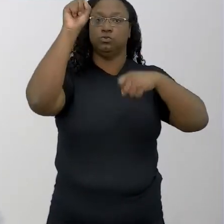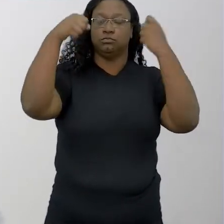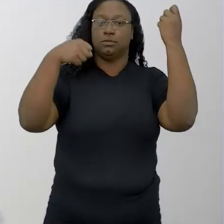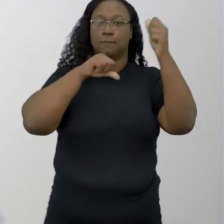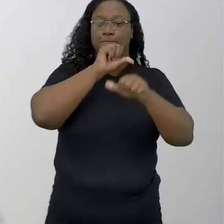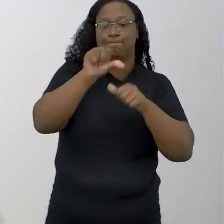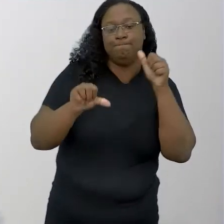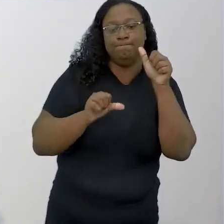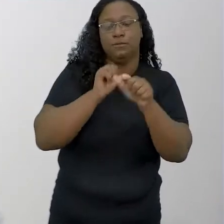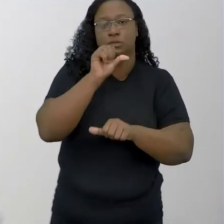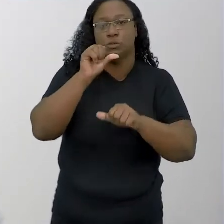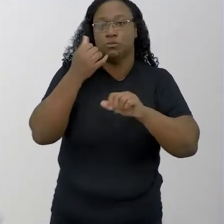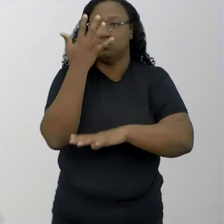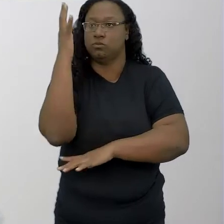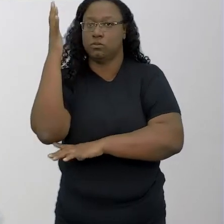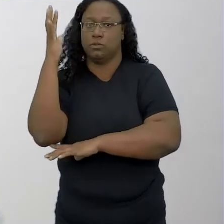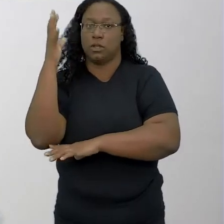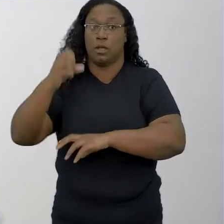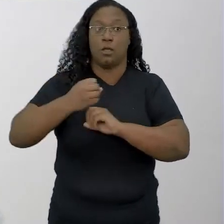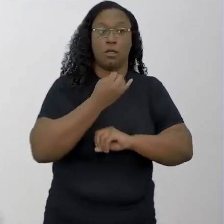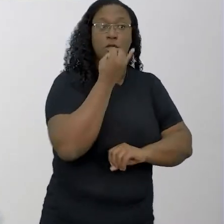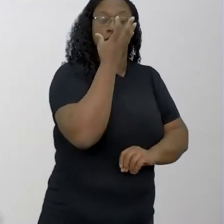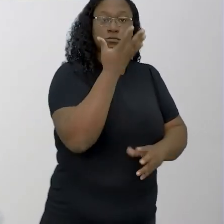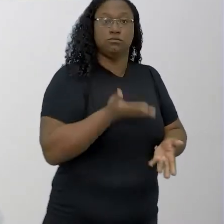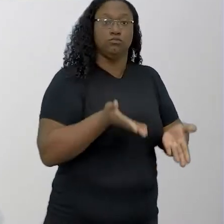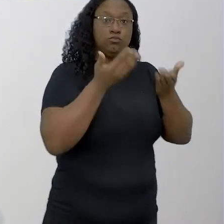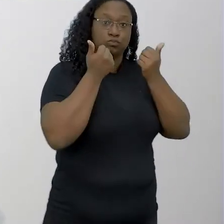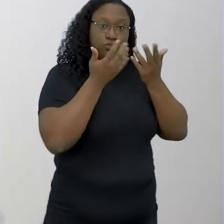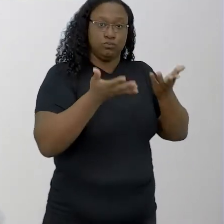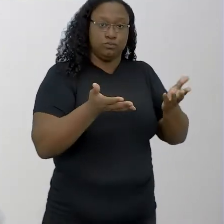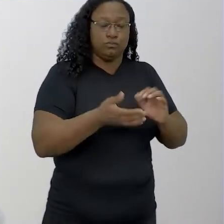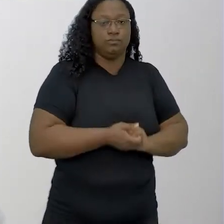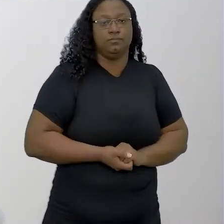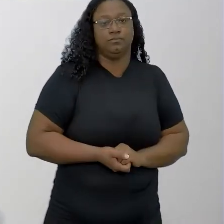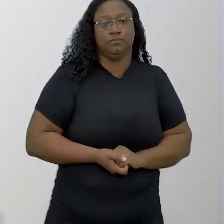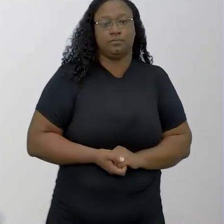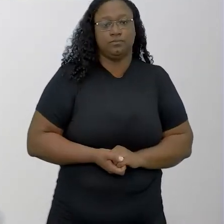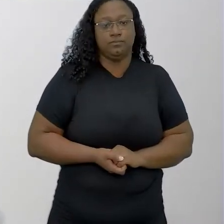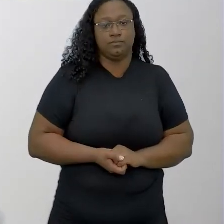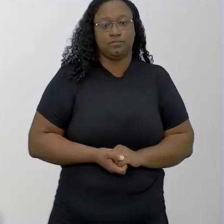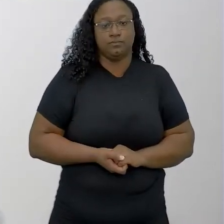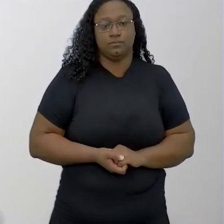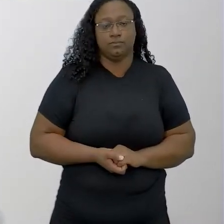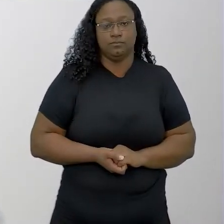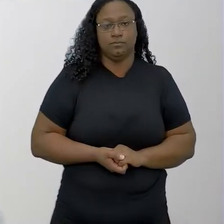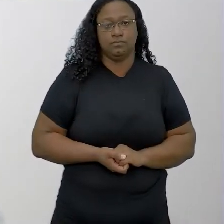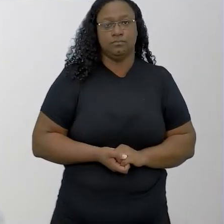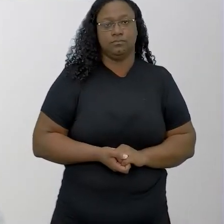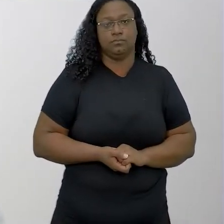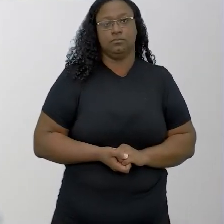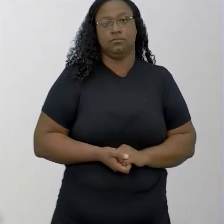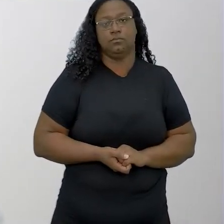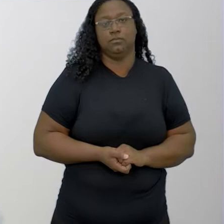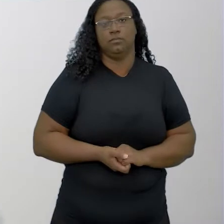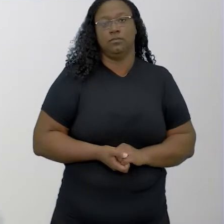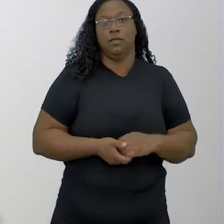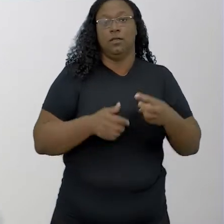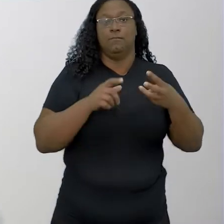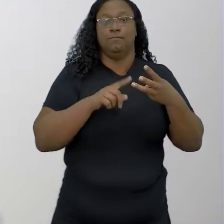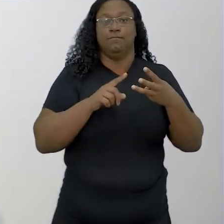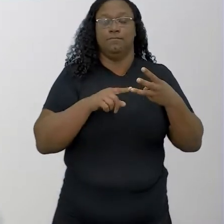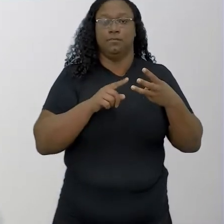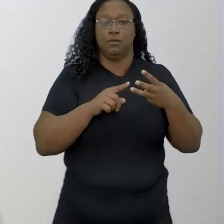da matéria-prima em um bem de consumo. E nós temos a atividade